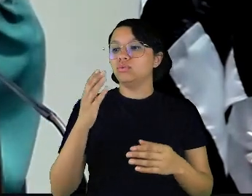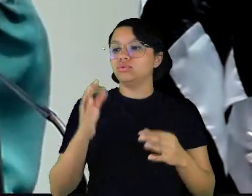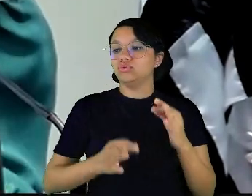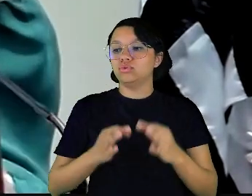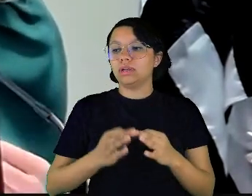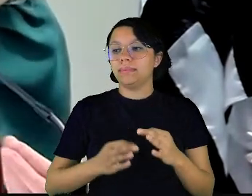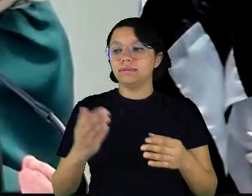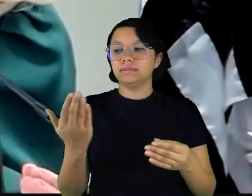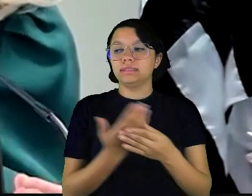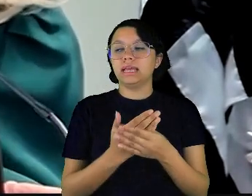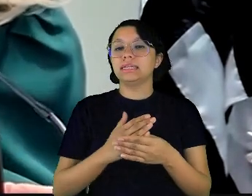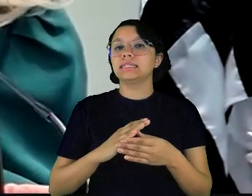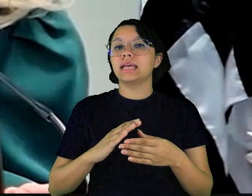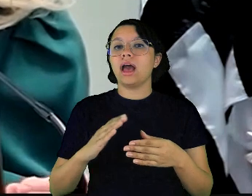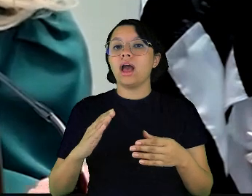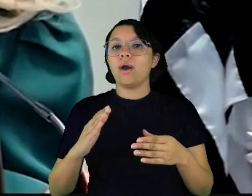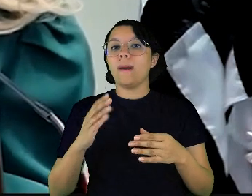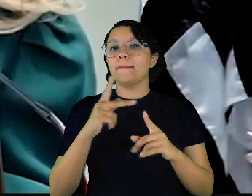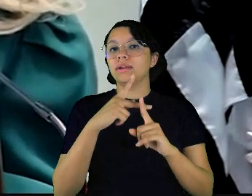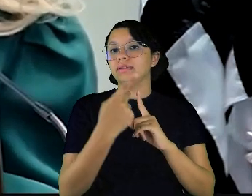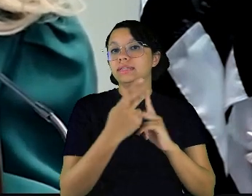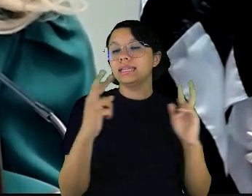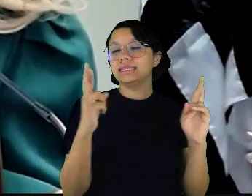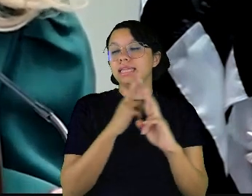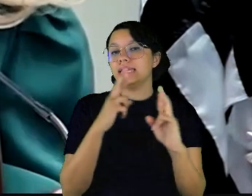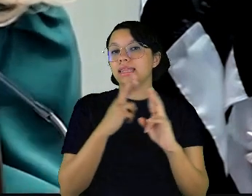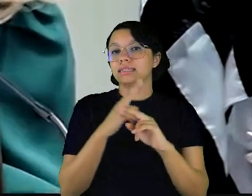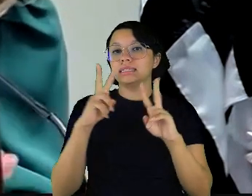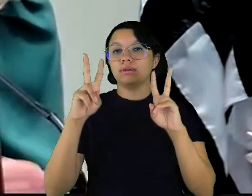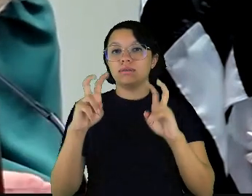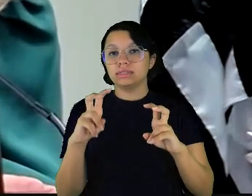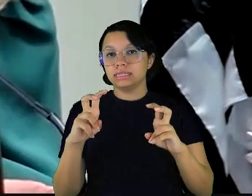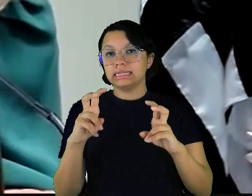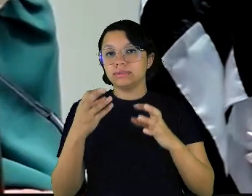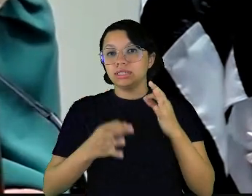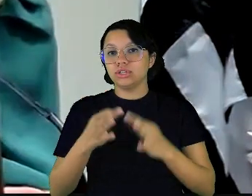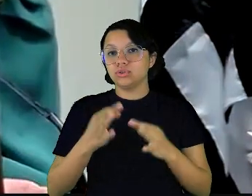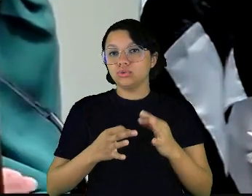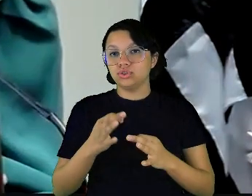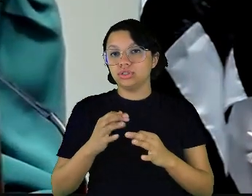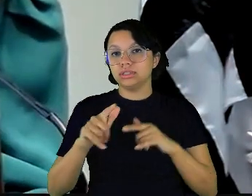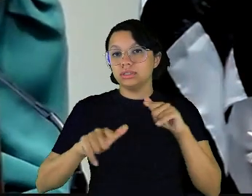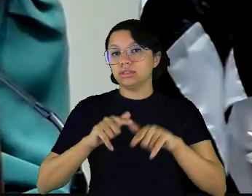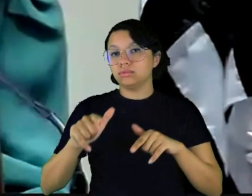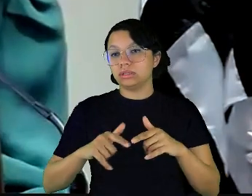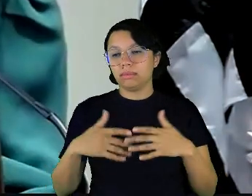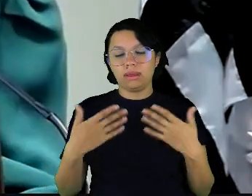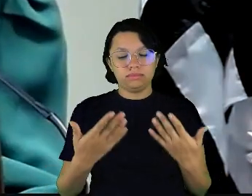causas previdenciárias, com relação aos temas da Justiça do Trabalho.